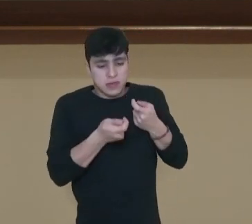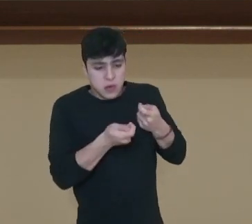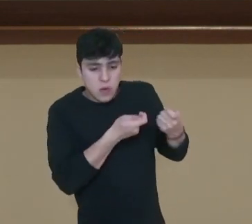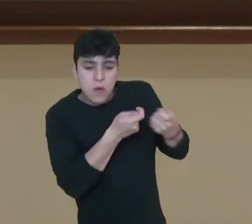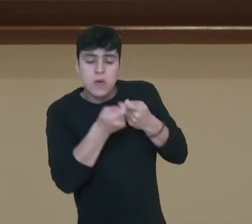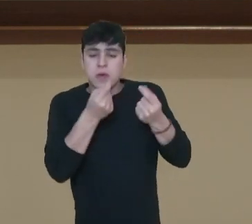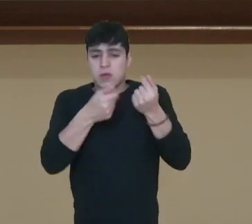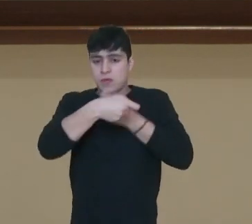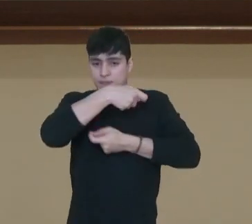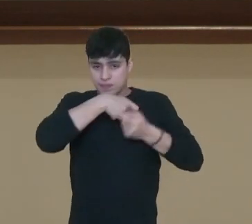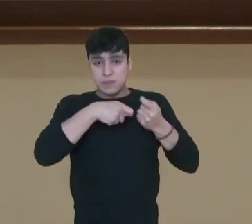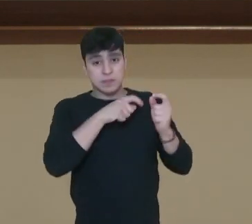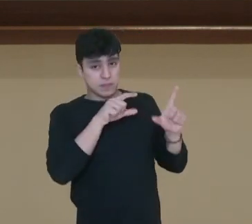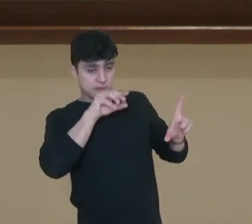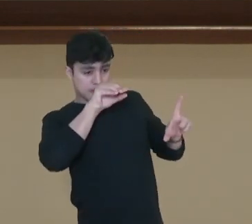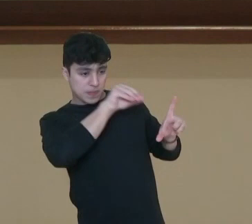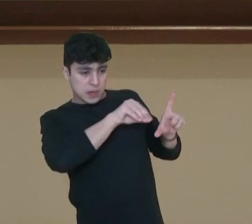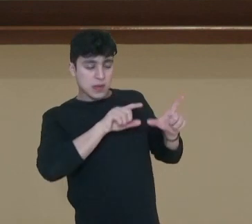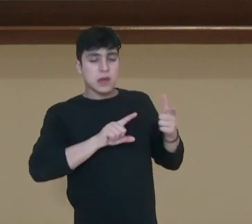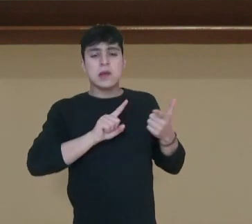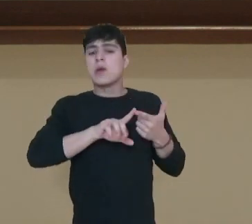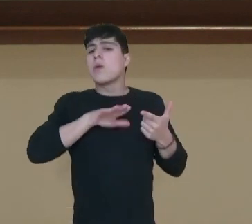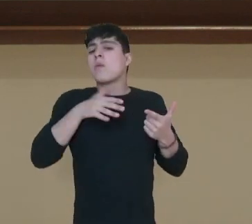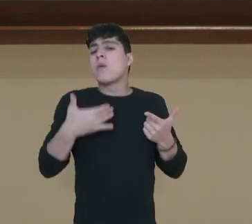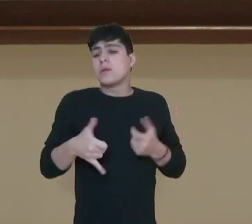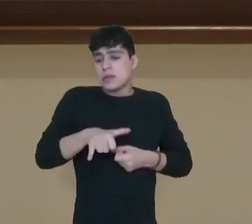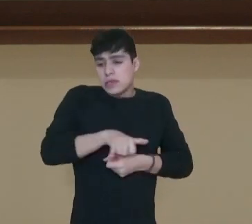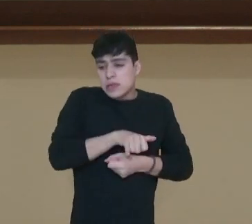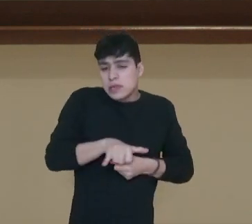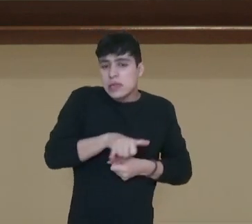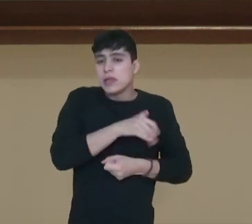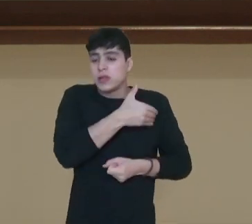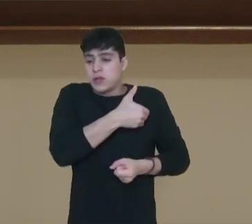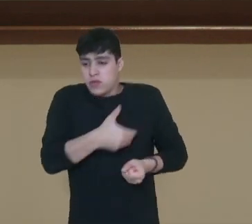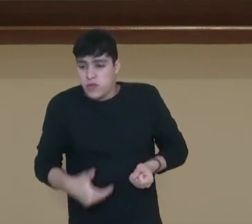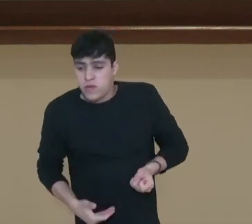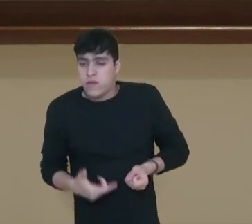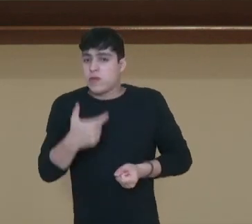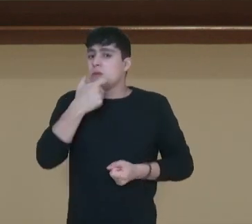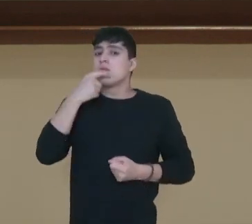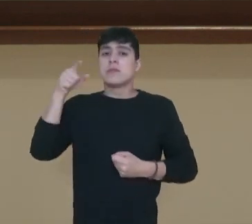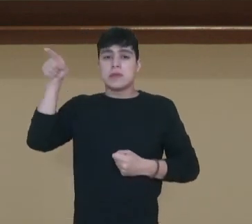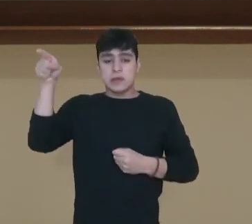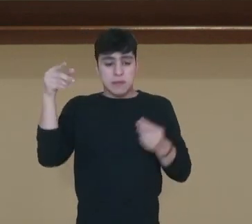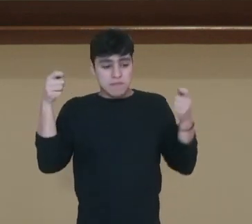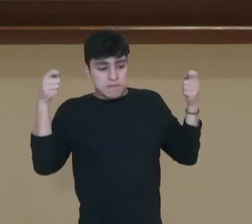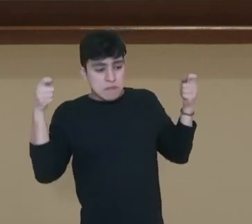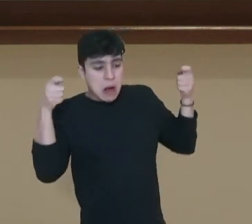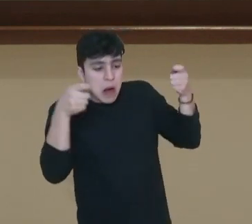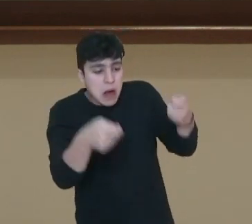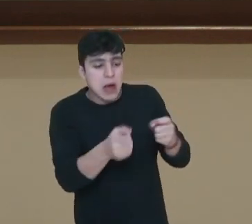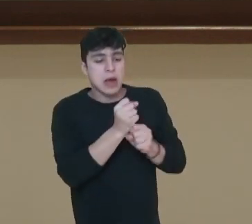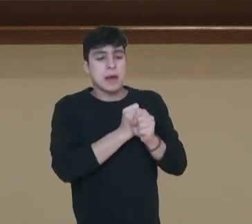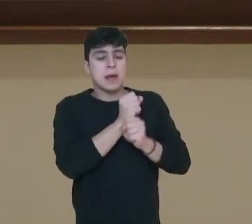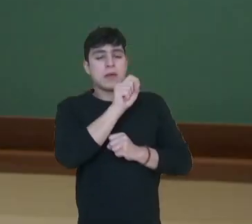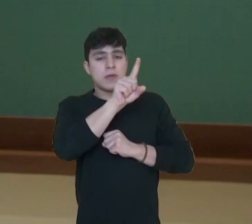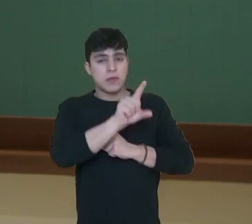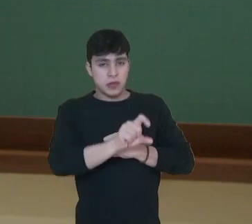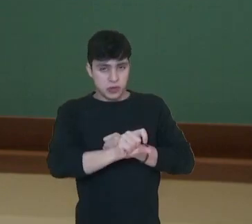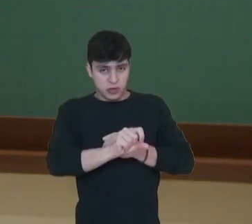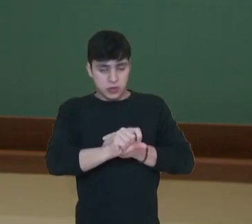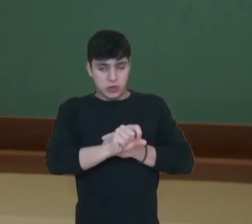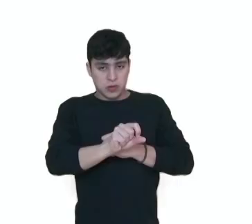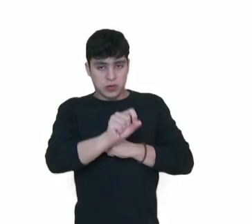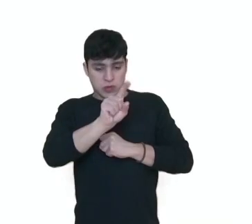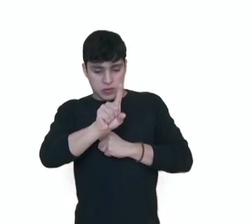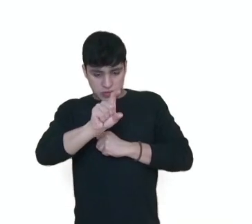era a medida do Estatuto do Governo britânico, né, imposto no ano de 1919? Nós vamos